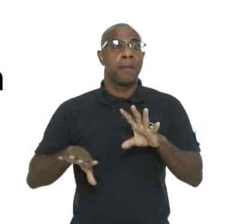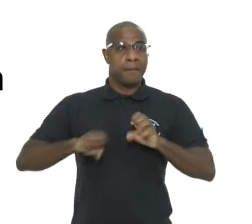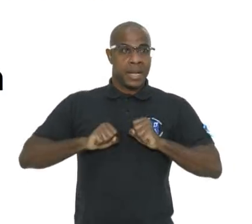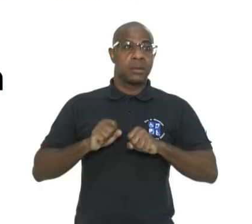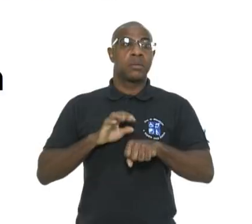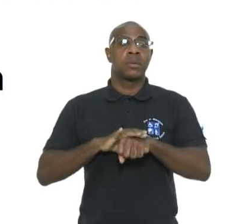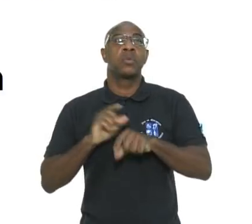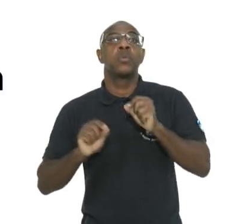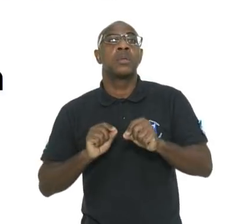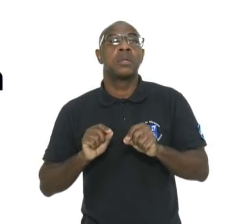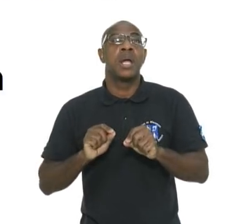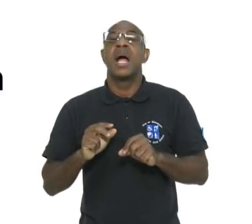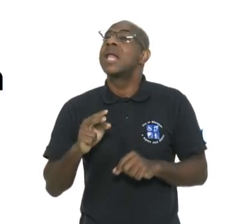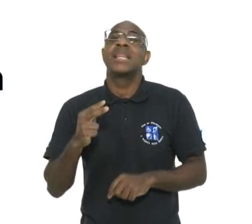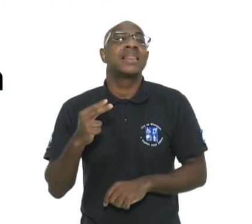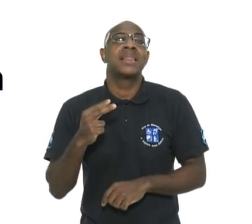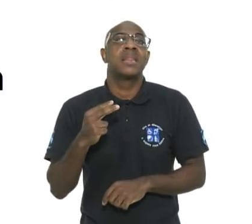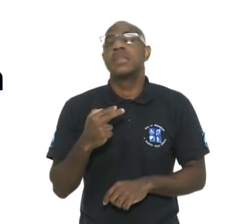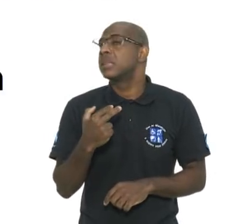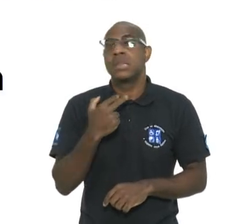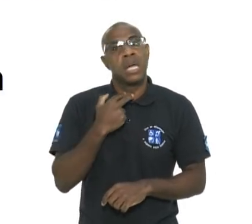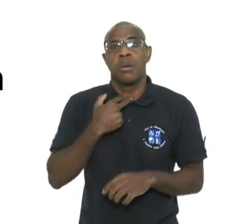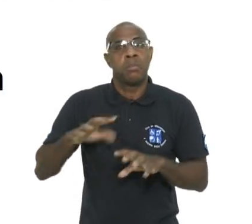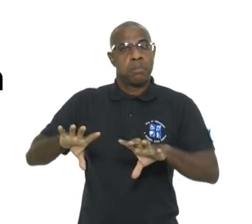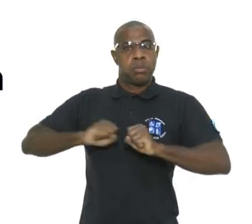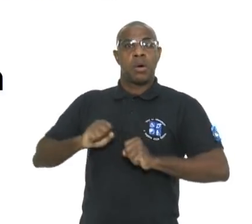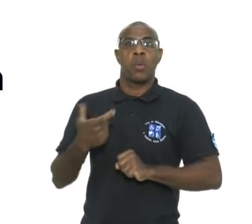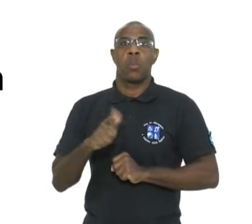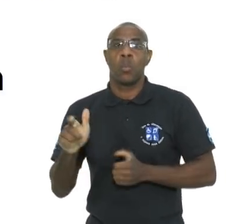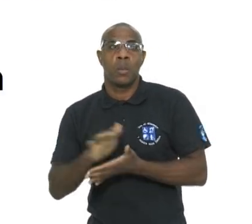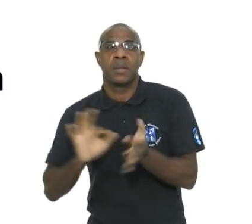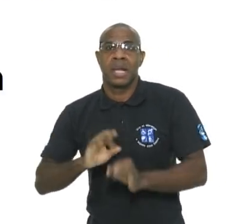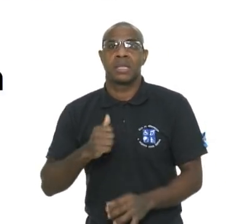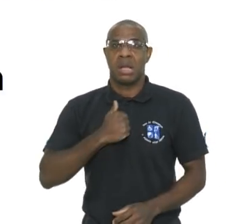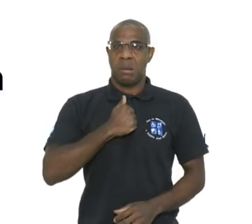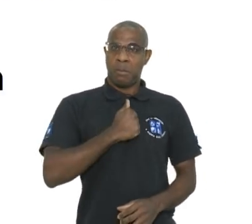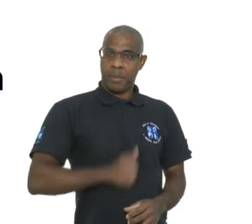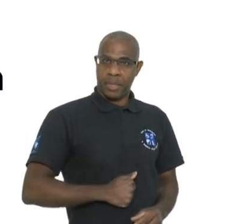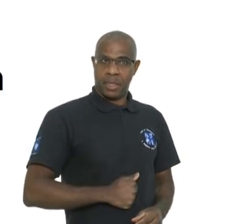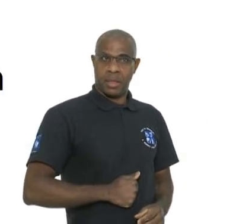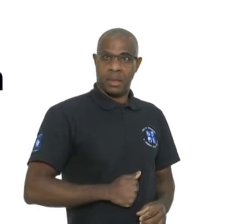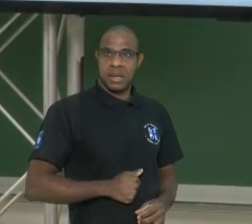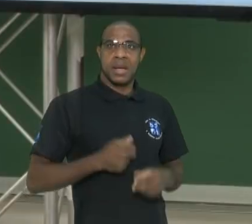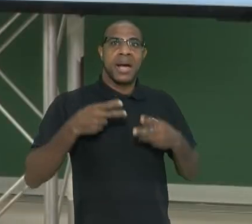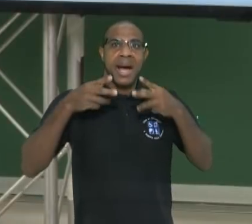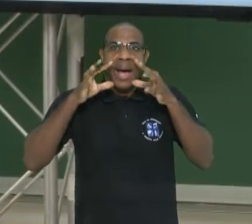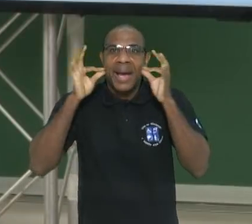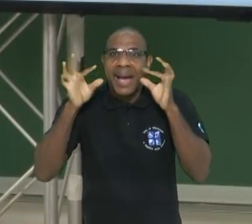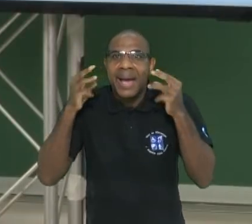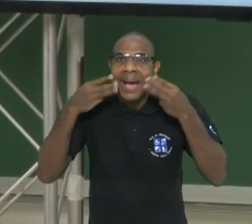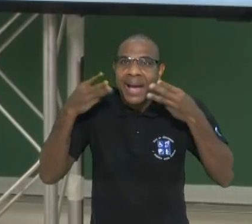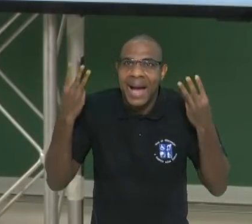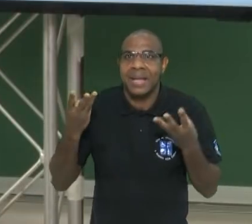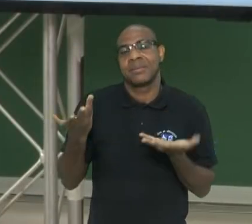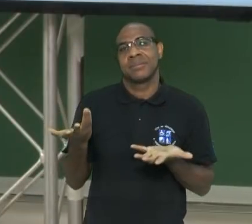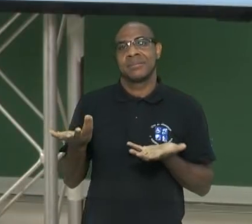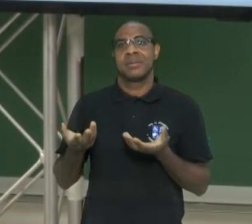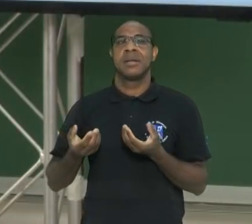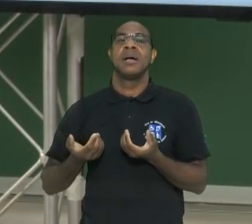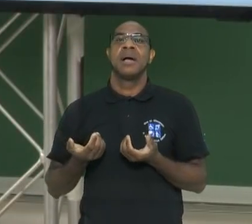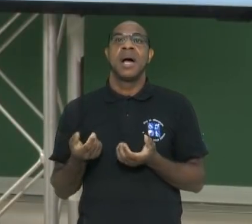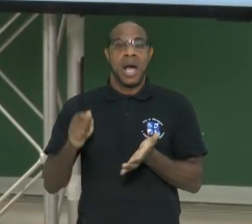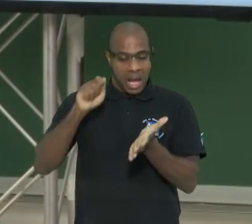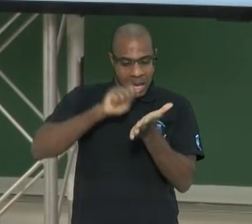D, não pode ser transmitida pelo contato com fezes de gatos contaminados. Anote lá no seu